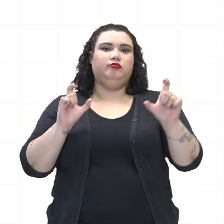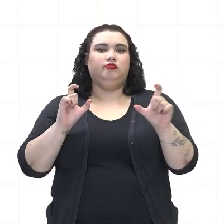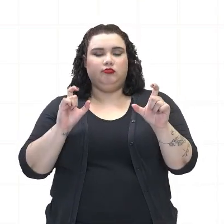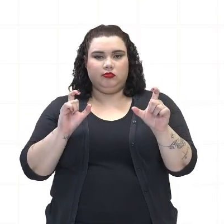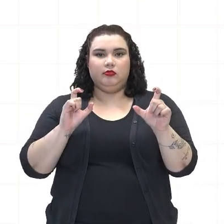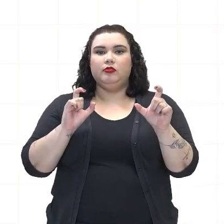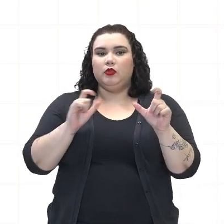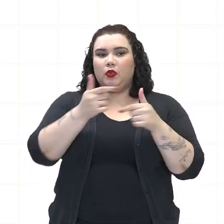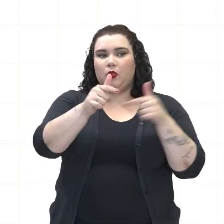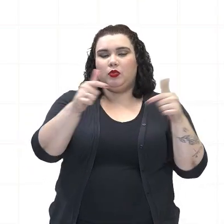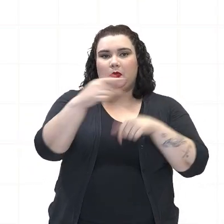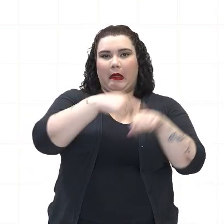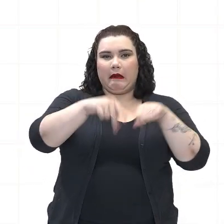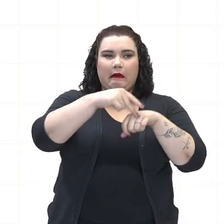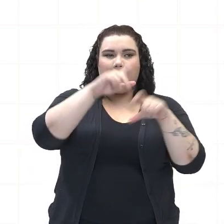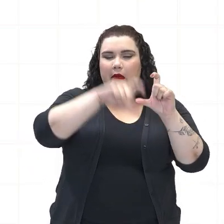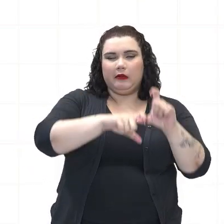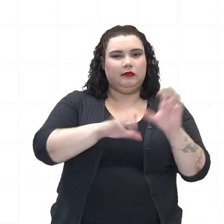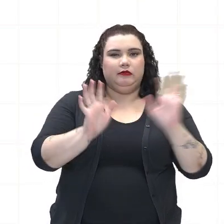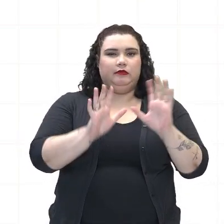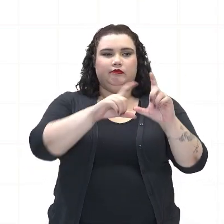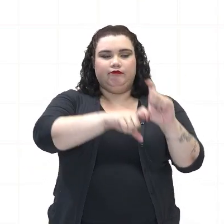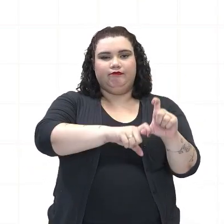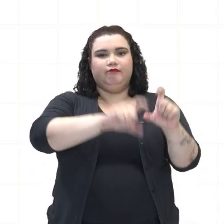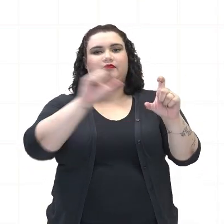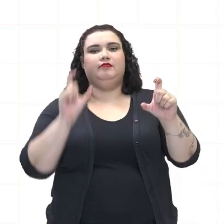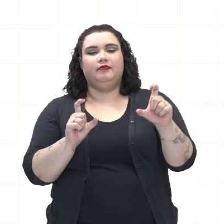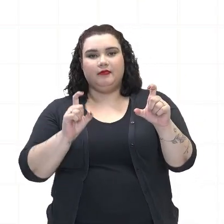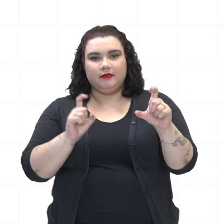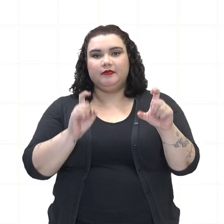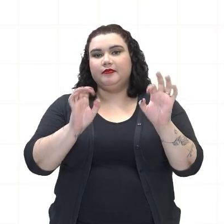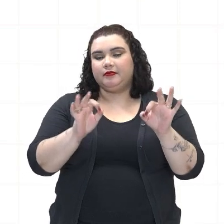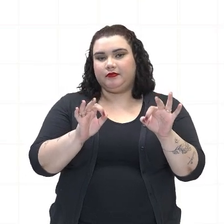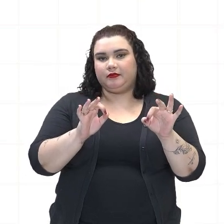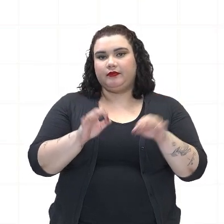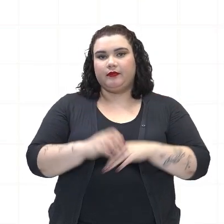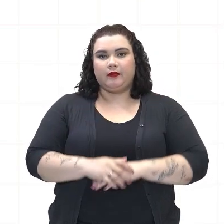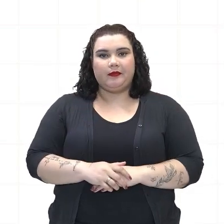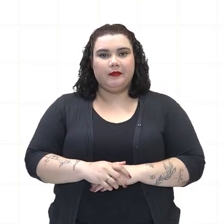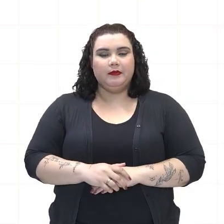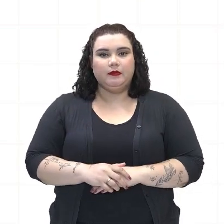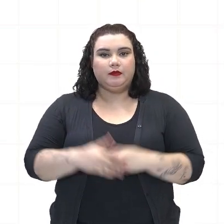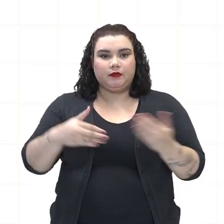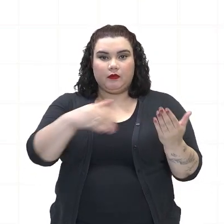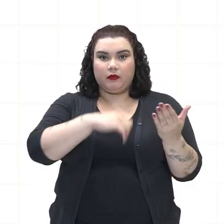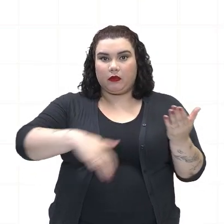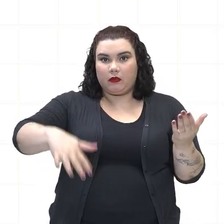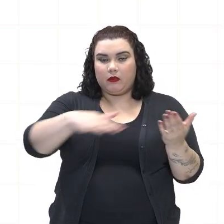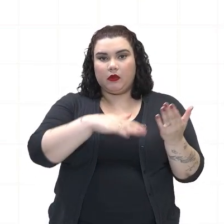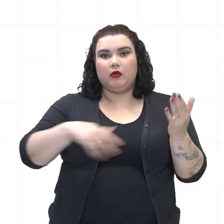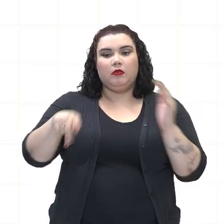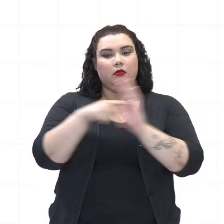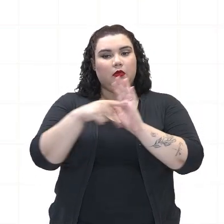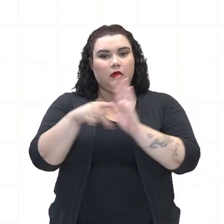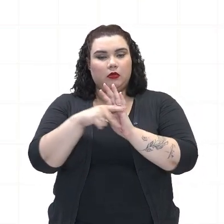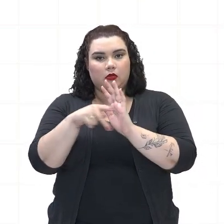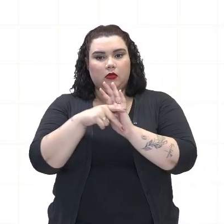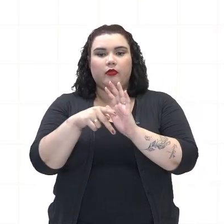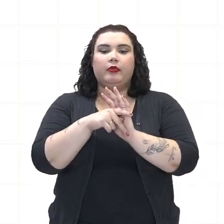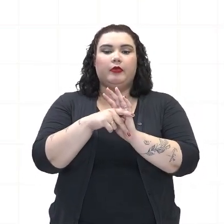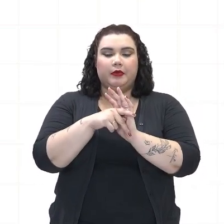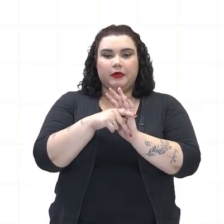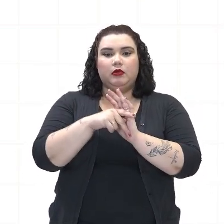independentes dos outros, independentes das nações europeias que estavam ali dominando, né, essa parte ali do